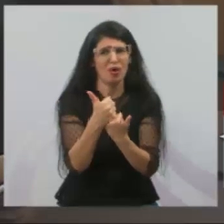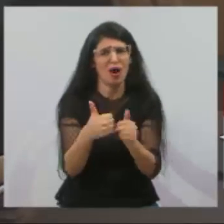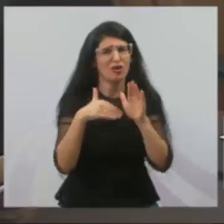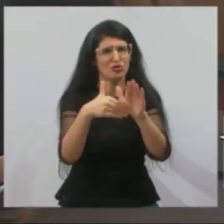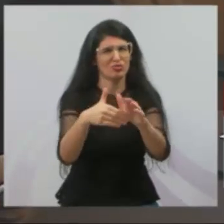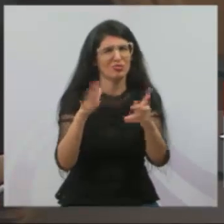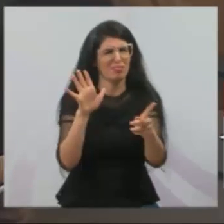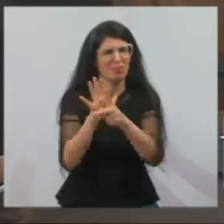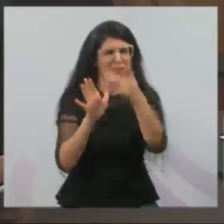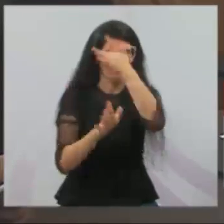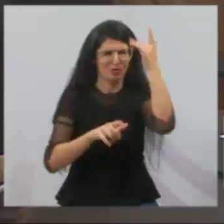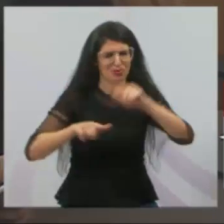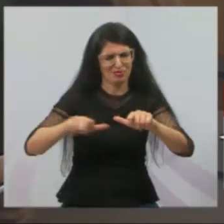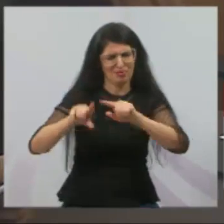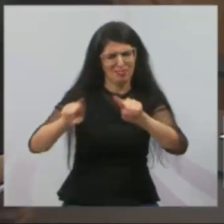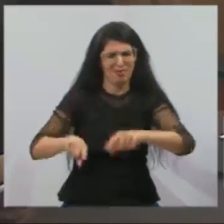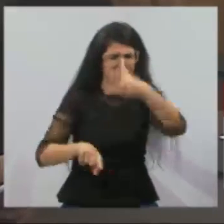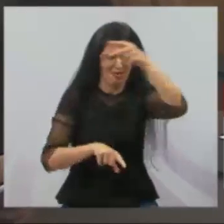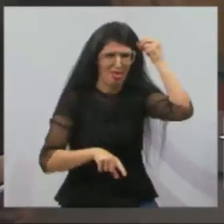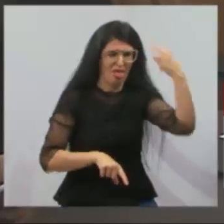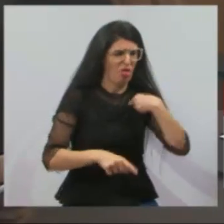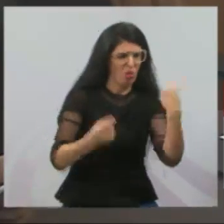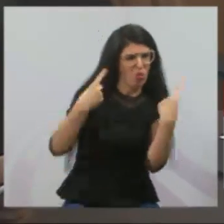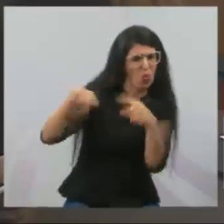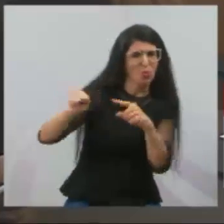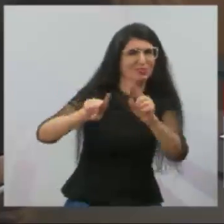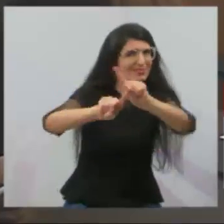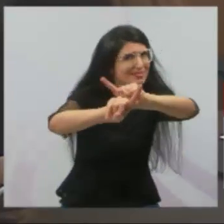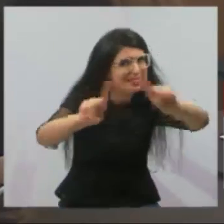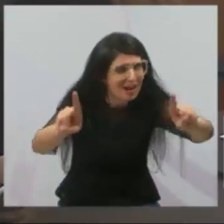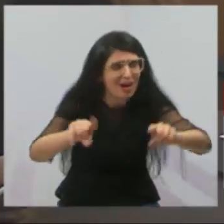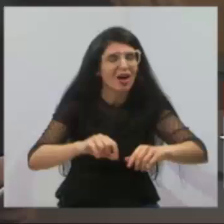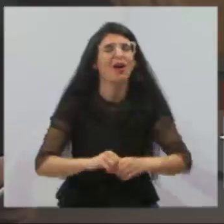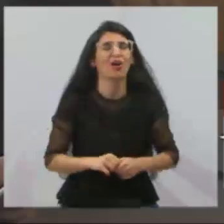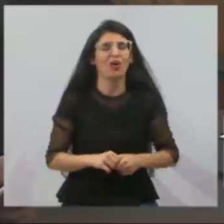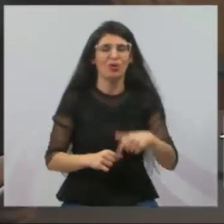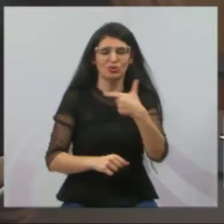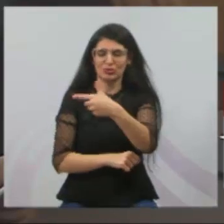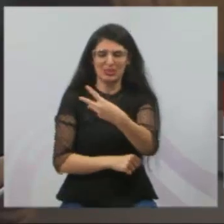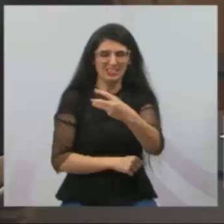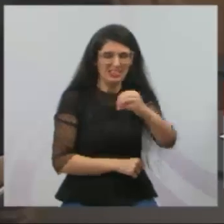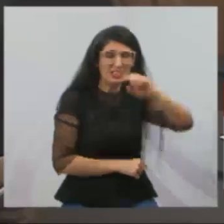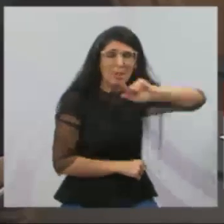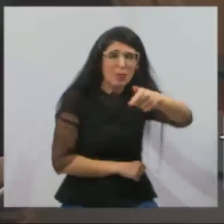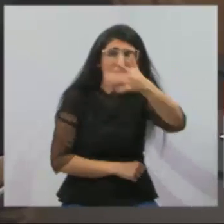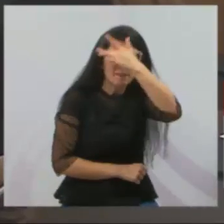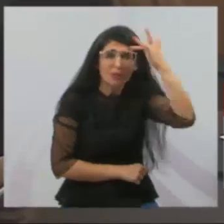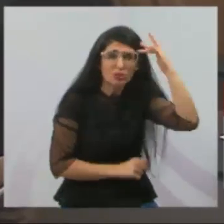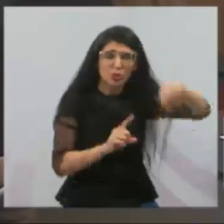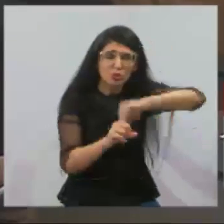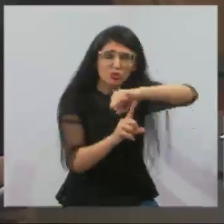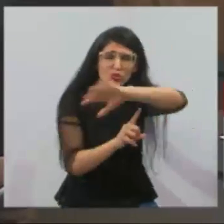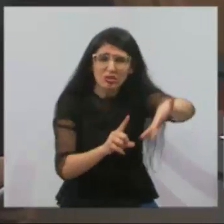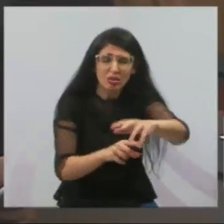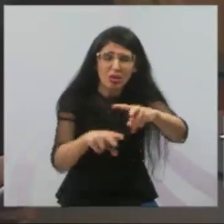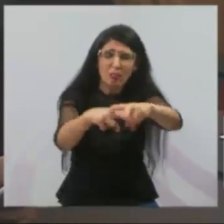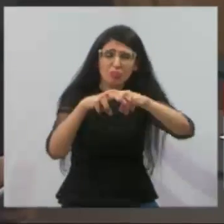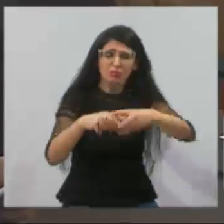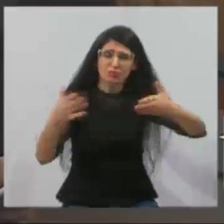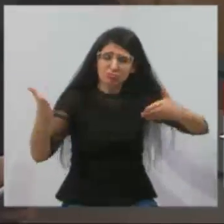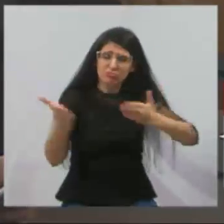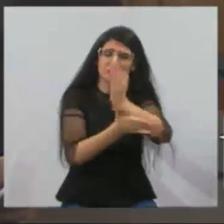servidores públicos. Então não sou contra os servidores, sou a favor de 230 mil habitantes, por isso que eu vou votar favorável ao projeto.